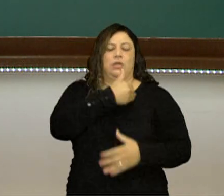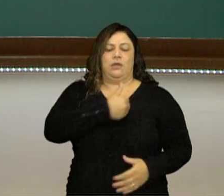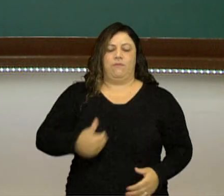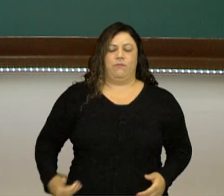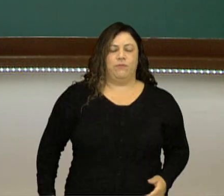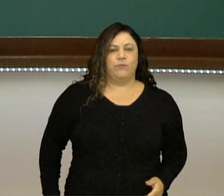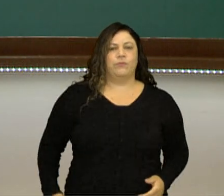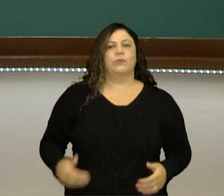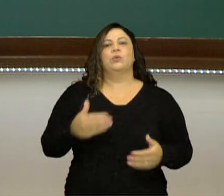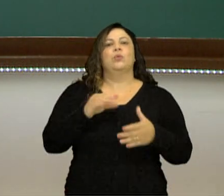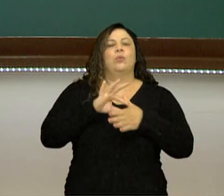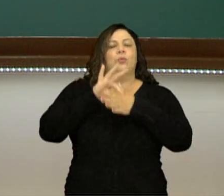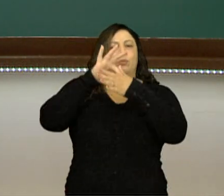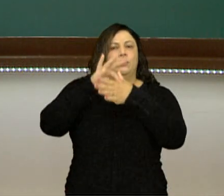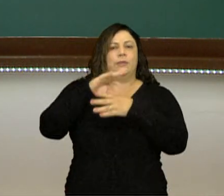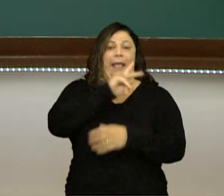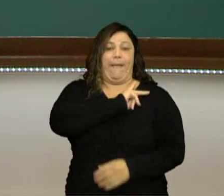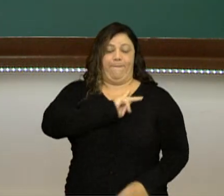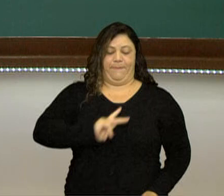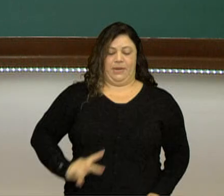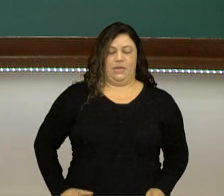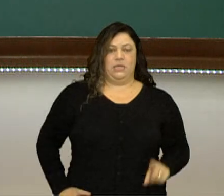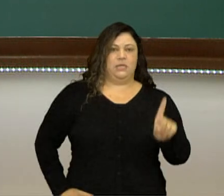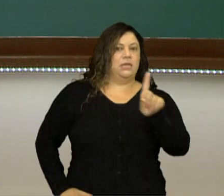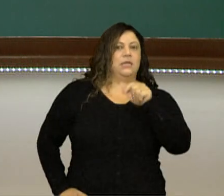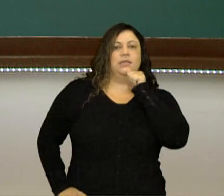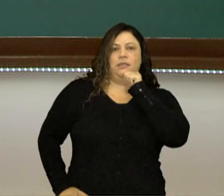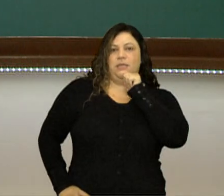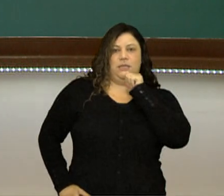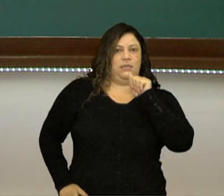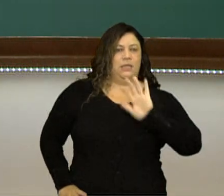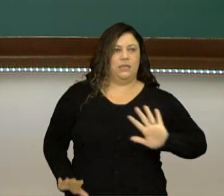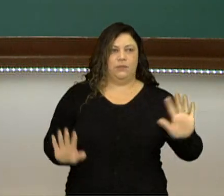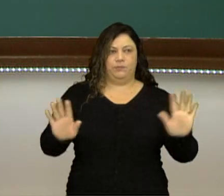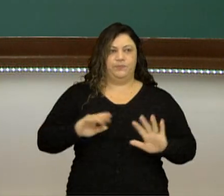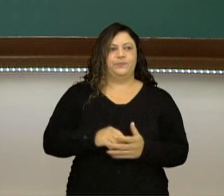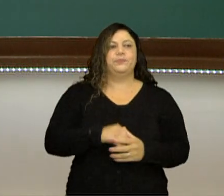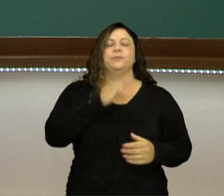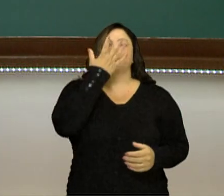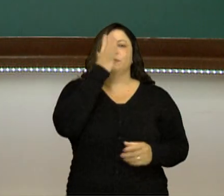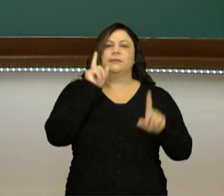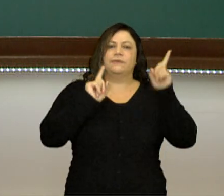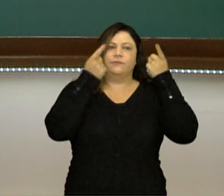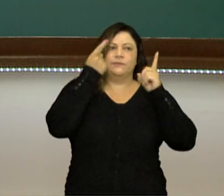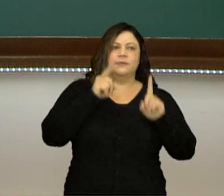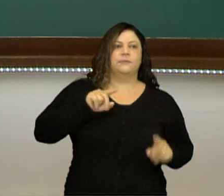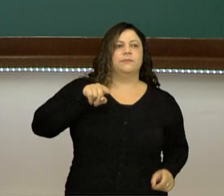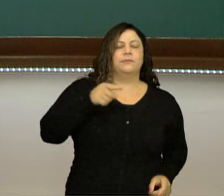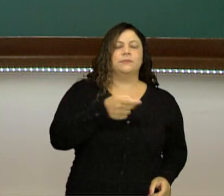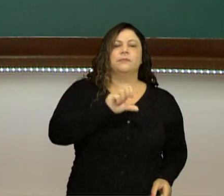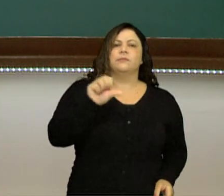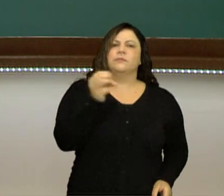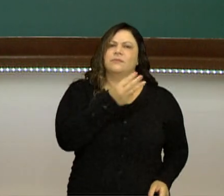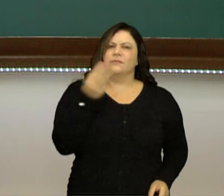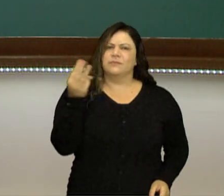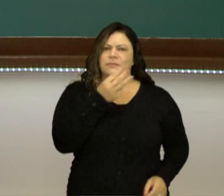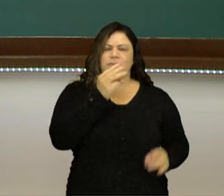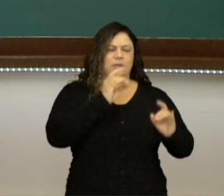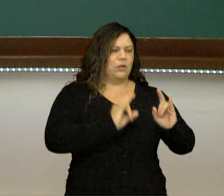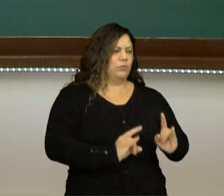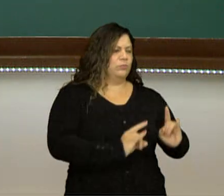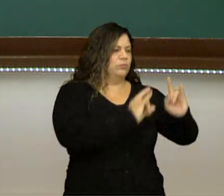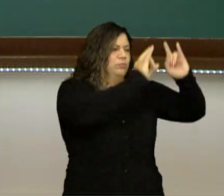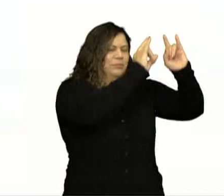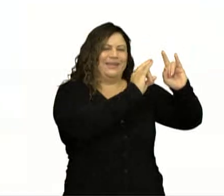de Estado, o presidente era o Hindenburg. Em fevereiro de 1933, o prédio do parlamento alemão